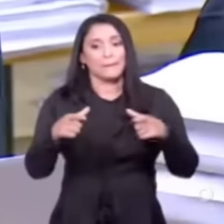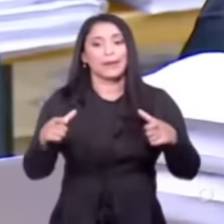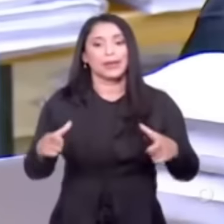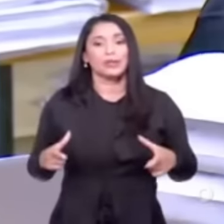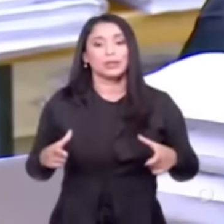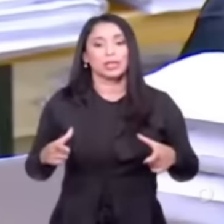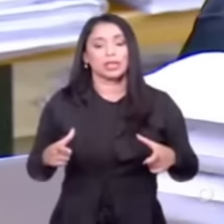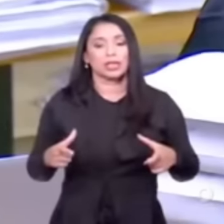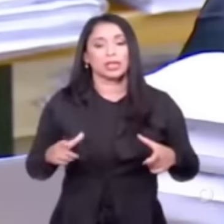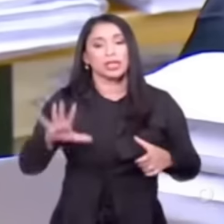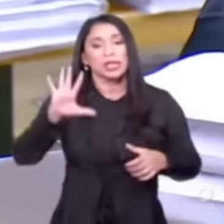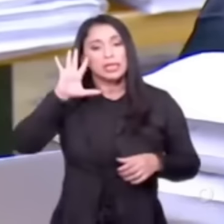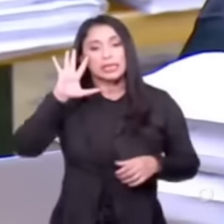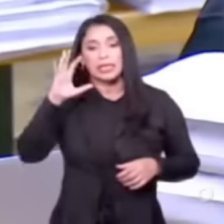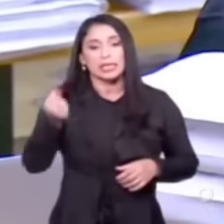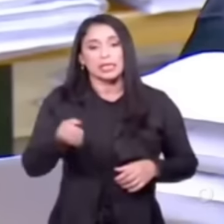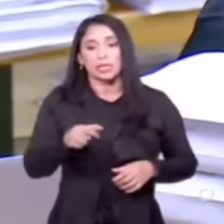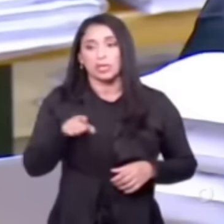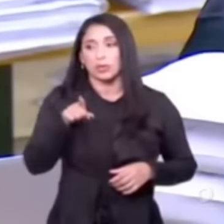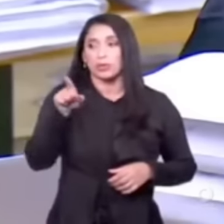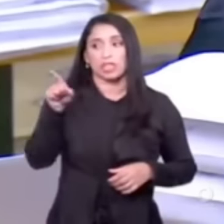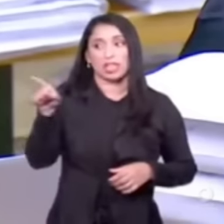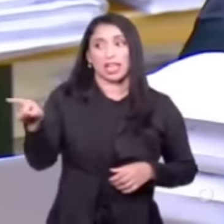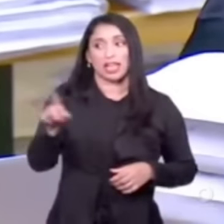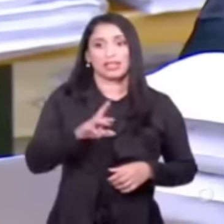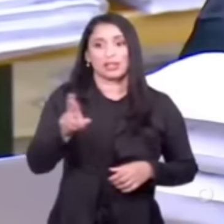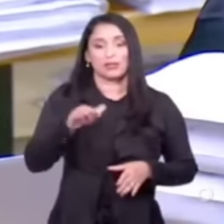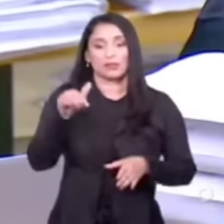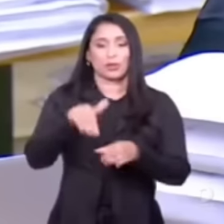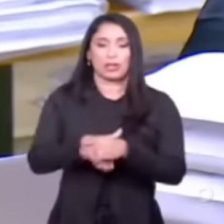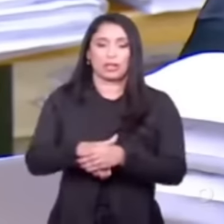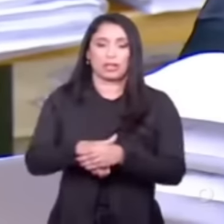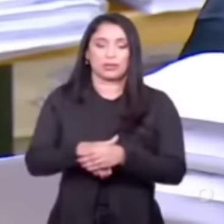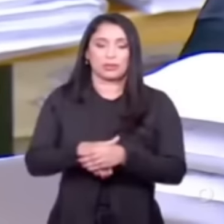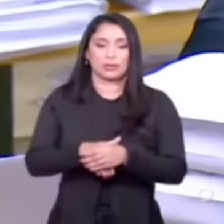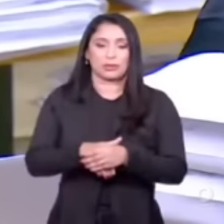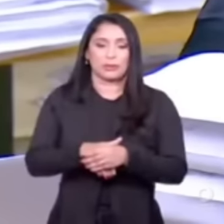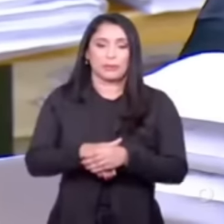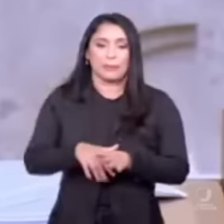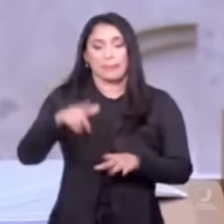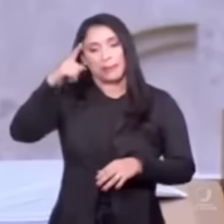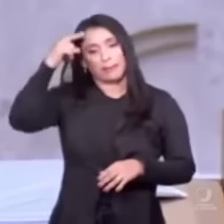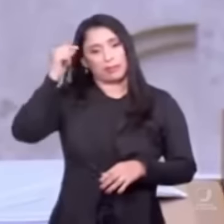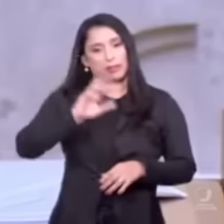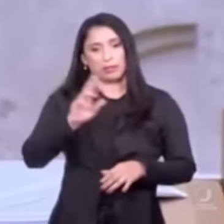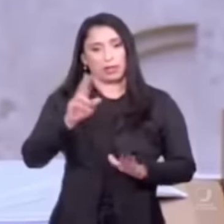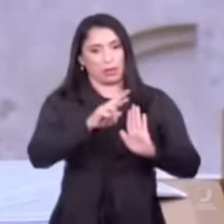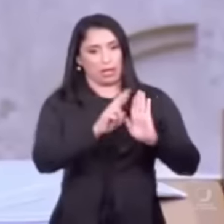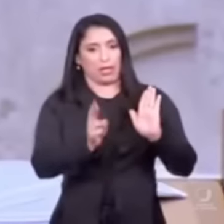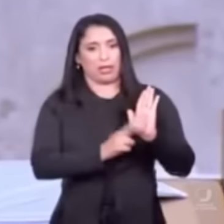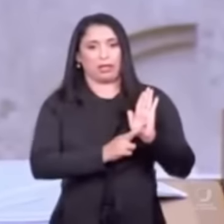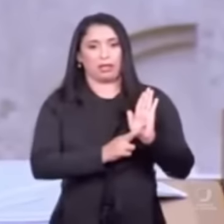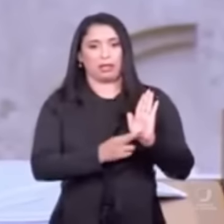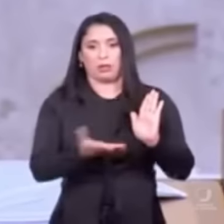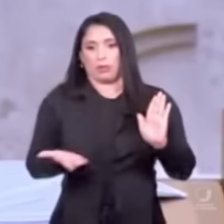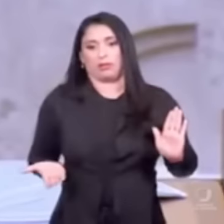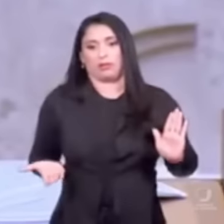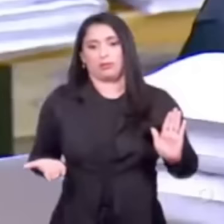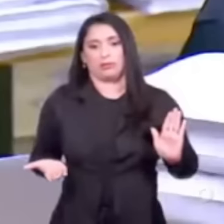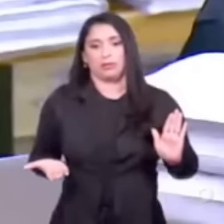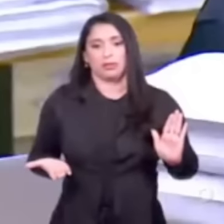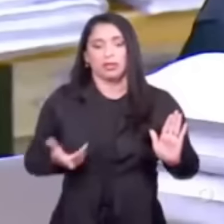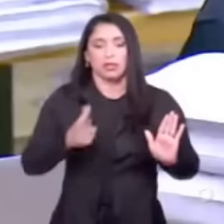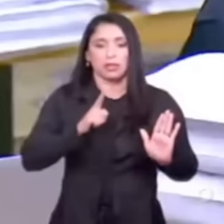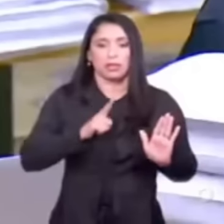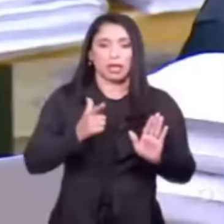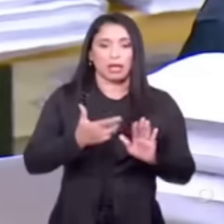o plenário, Sim. decidiu que eles não foram Não. eleitos. Quando eles A foram única eleitos, estava em coisa. vigor essa regra. Ué, A única